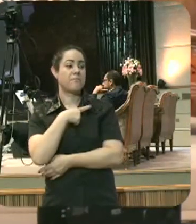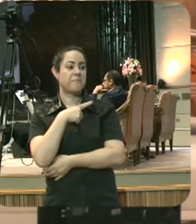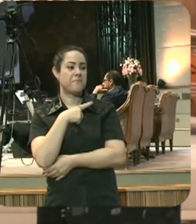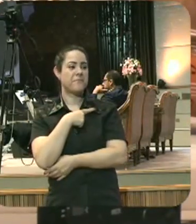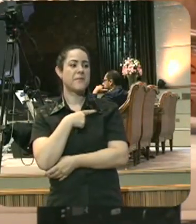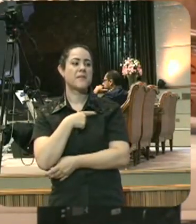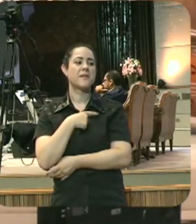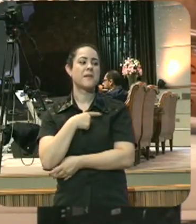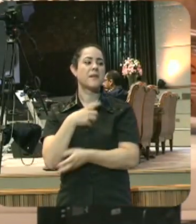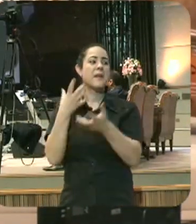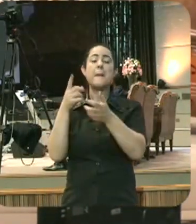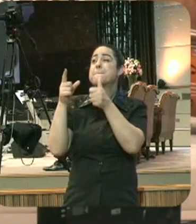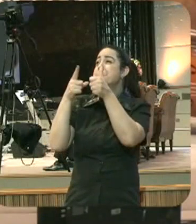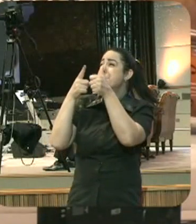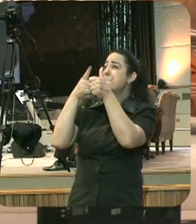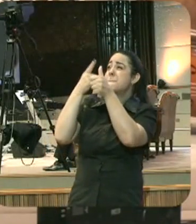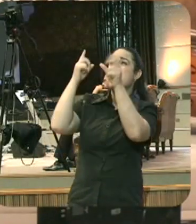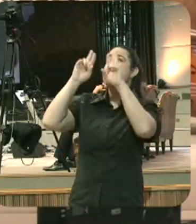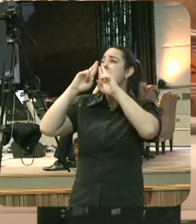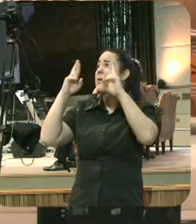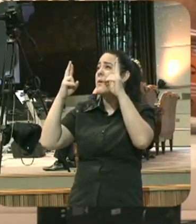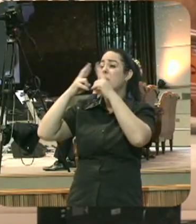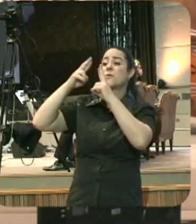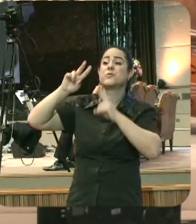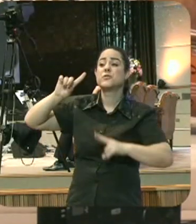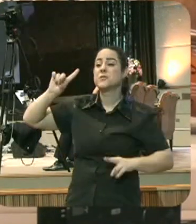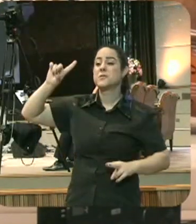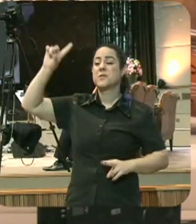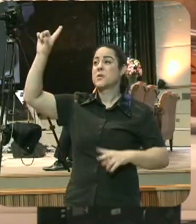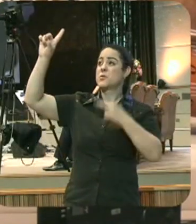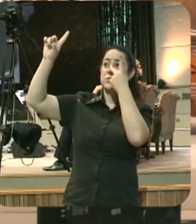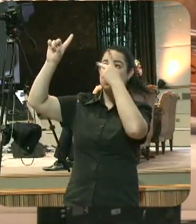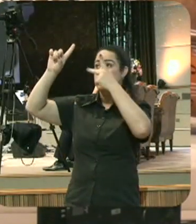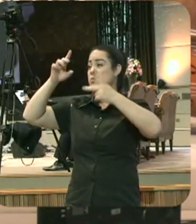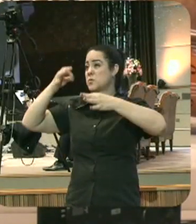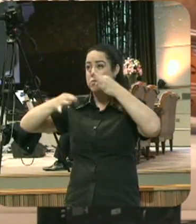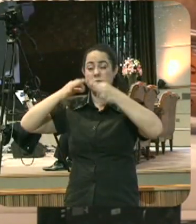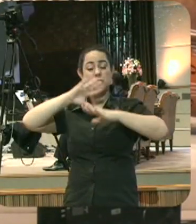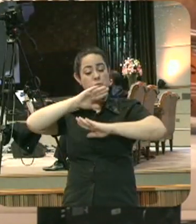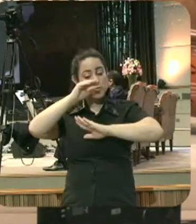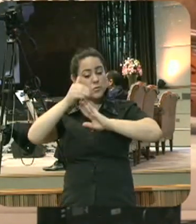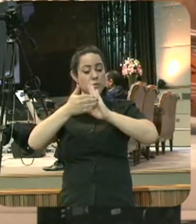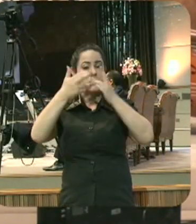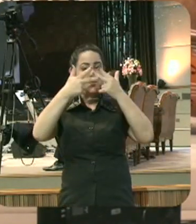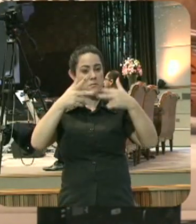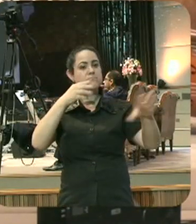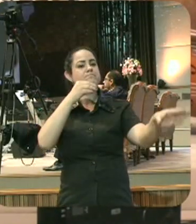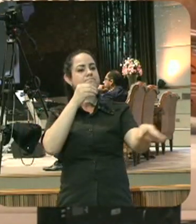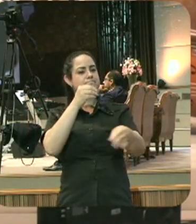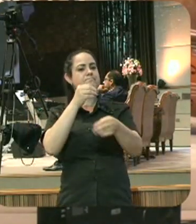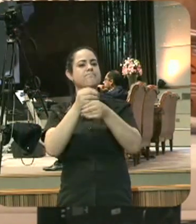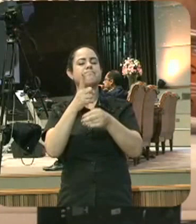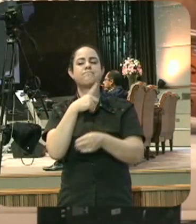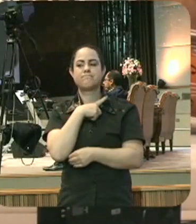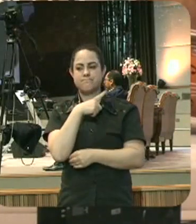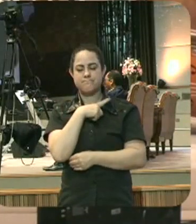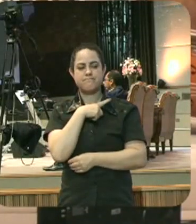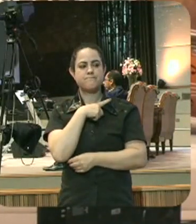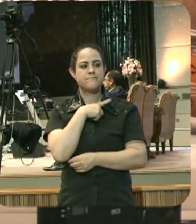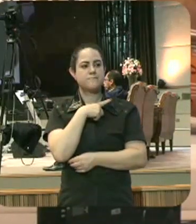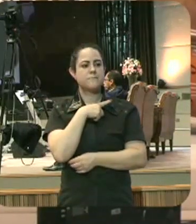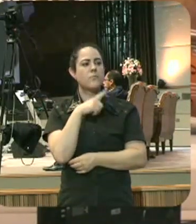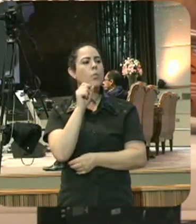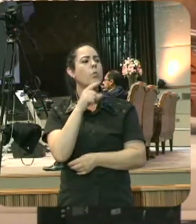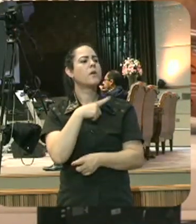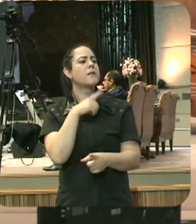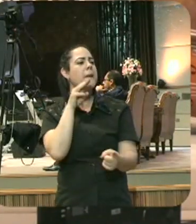buscai primeiro o reino de Deus e a sua justiça, e todas as outras coisas vos serão acrescentadas. Qual